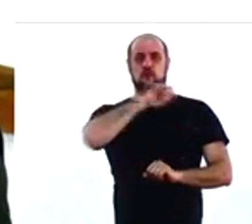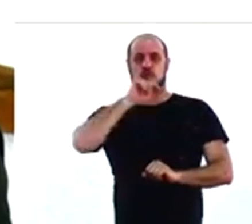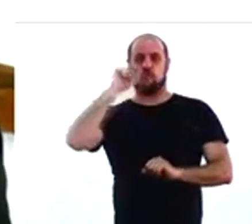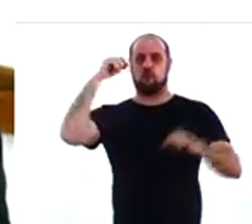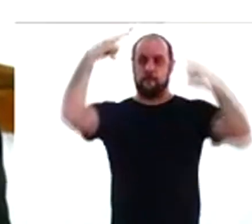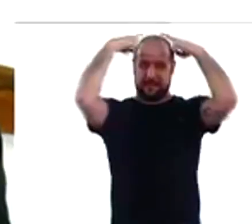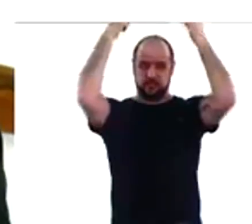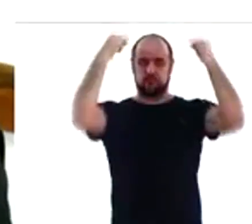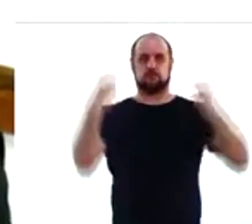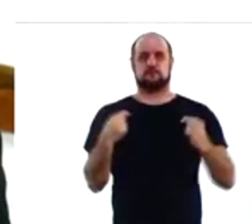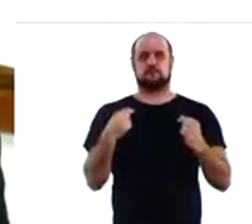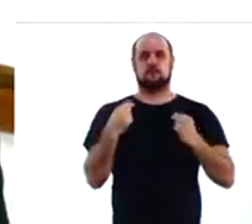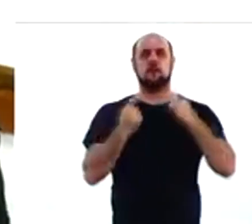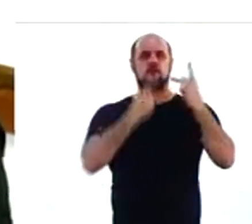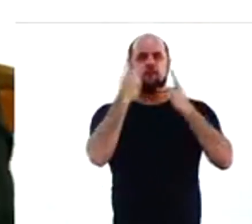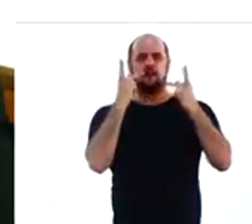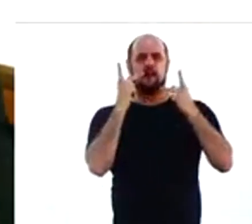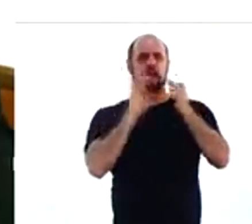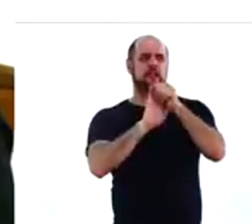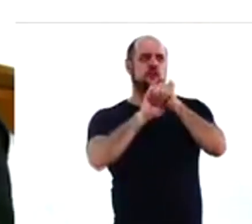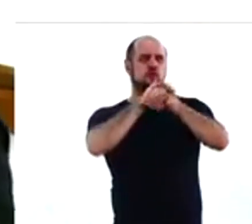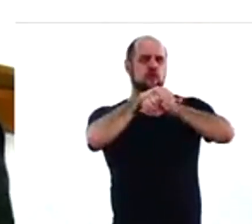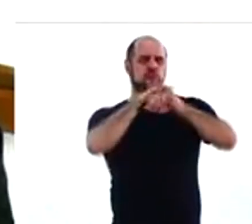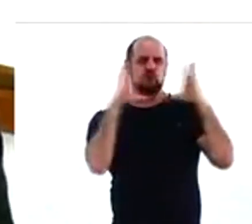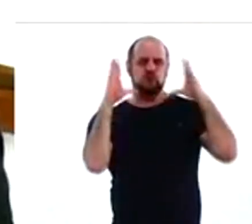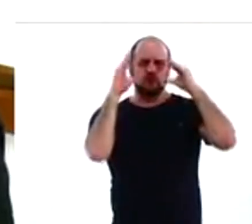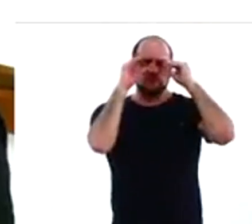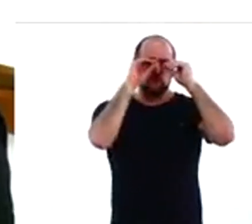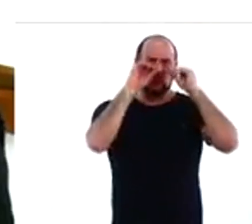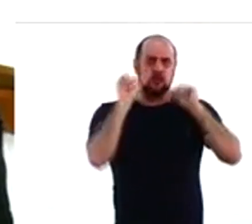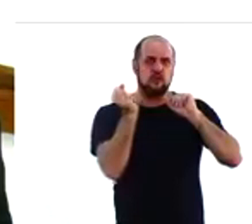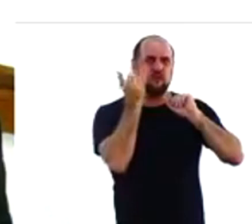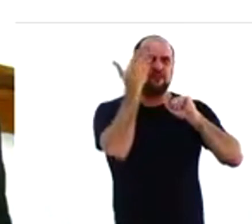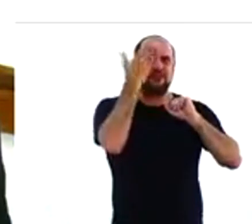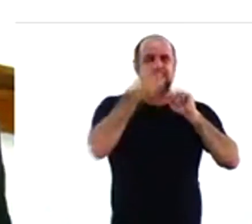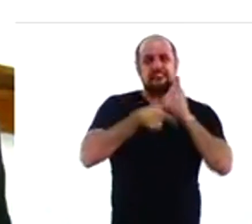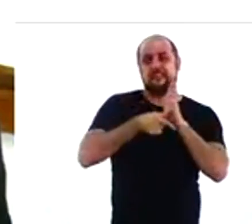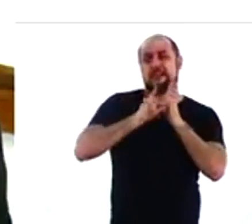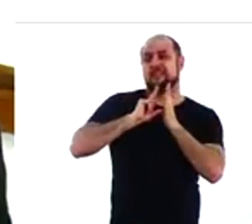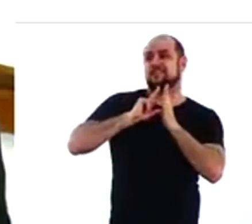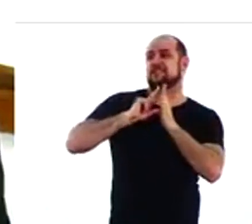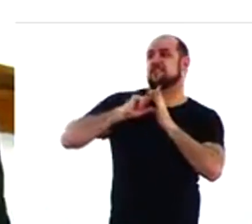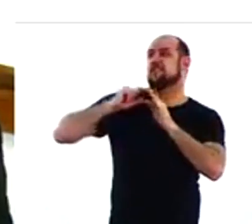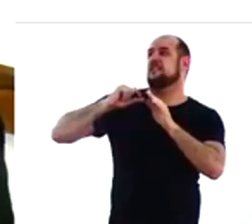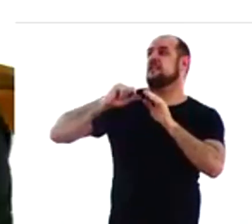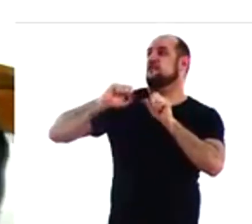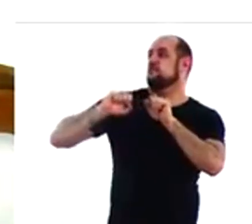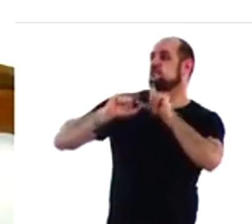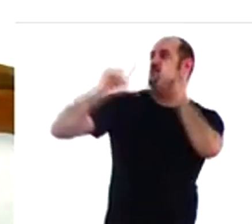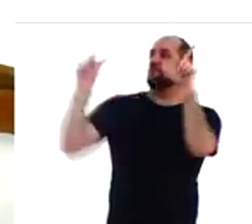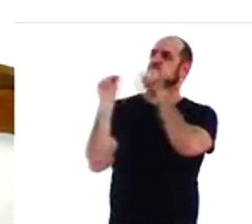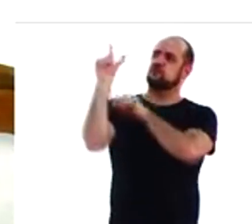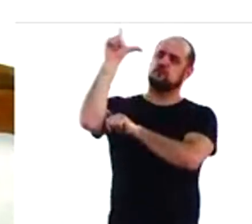a noite mais escura acontece um pouquinho antes do amanhecer.